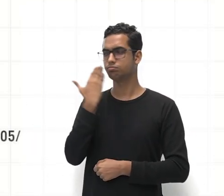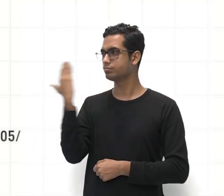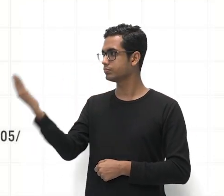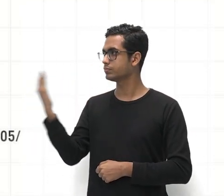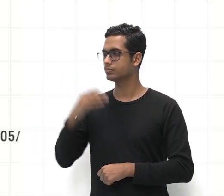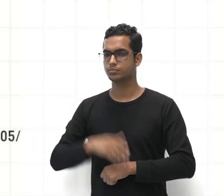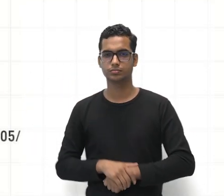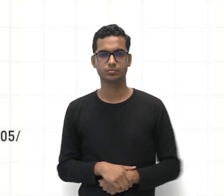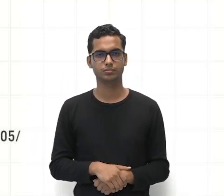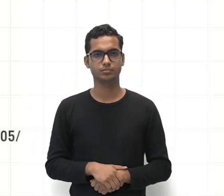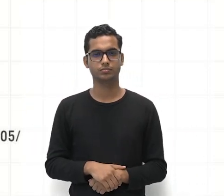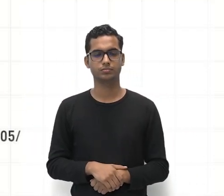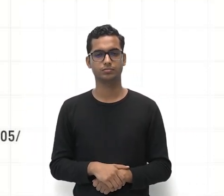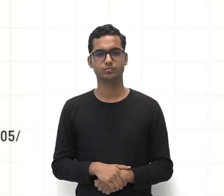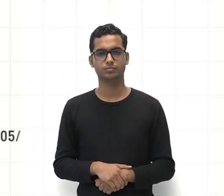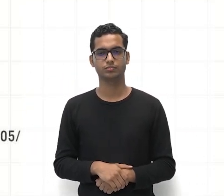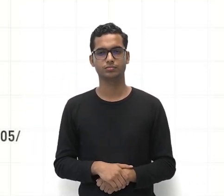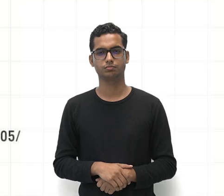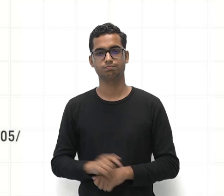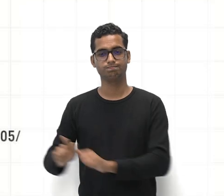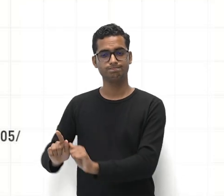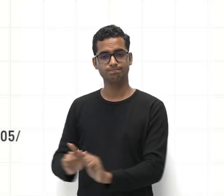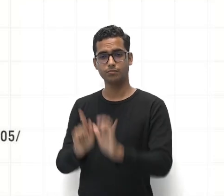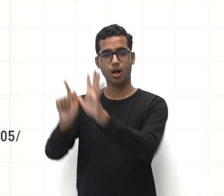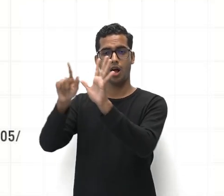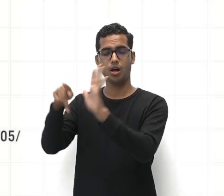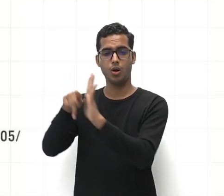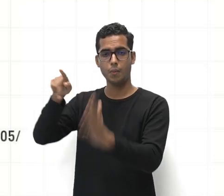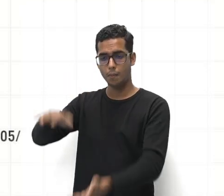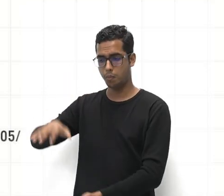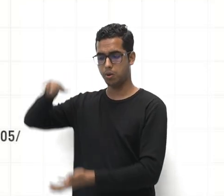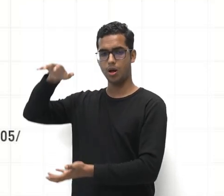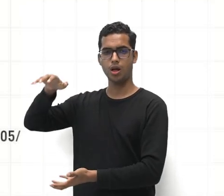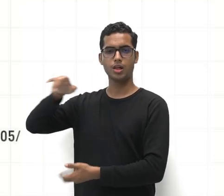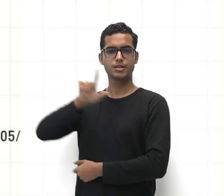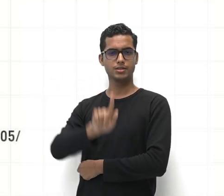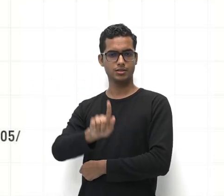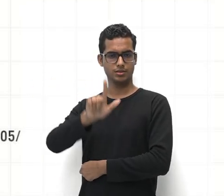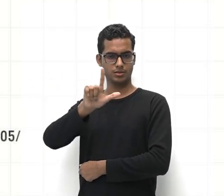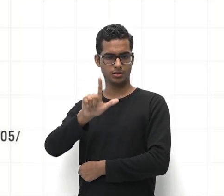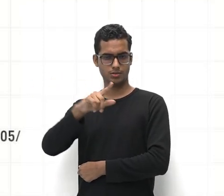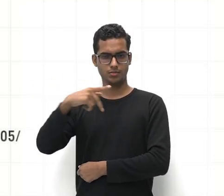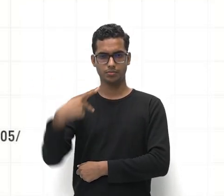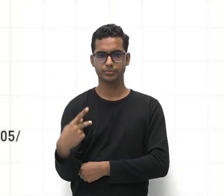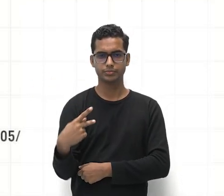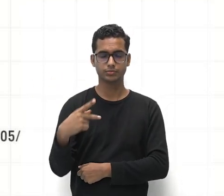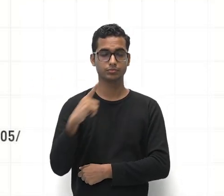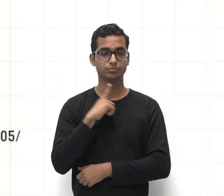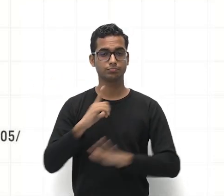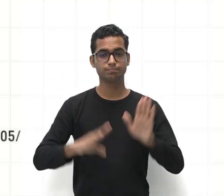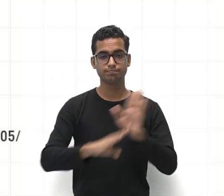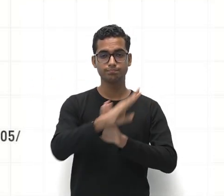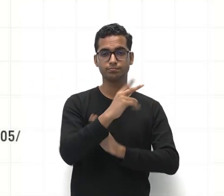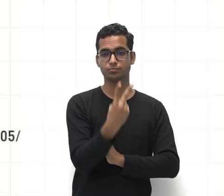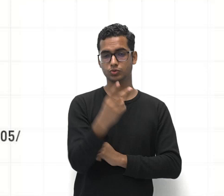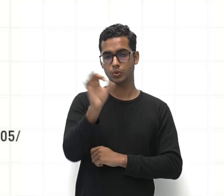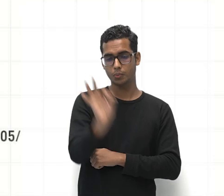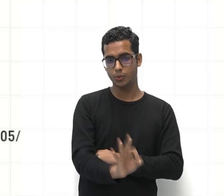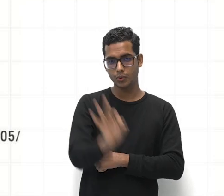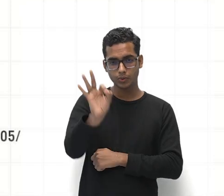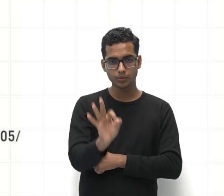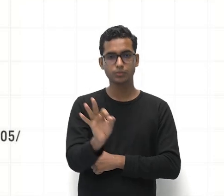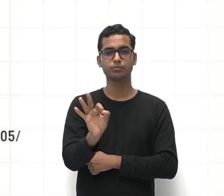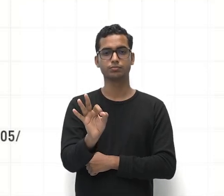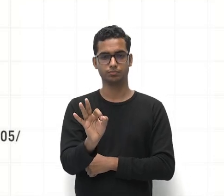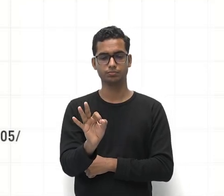O gás de cozinha, o GLP, deve ter uma alta de 2% em